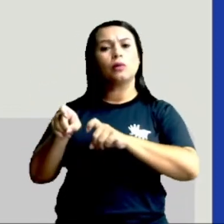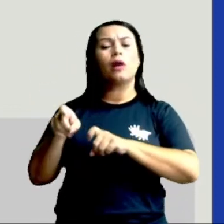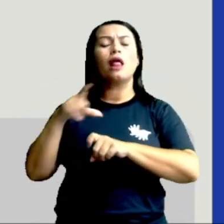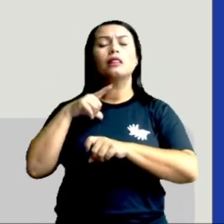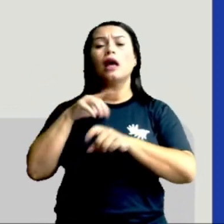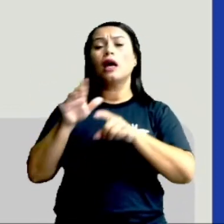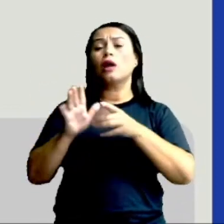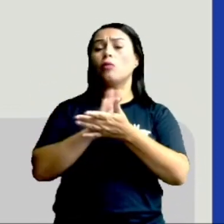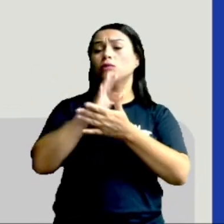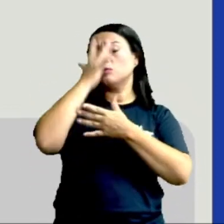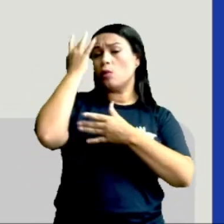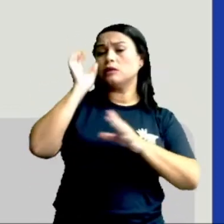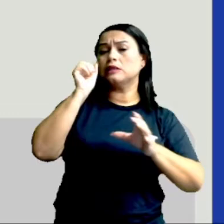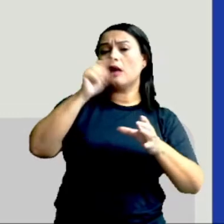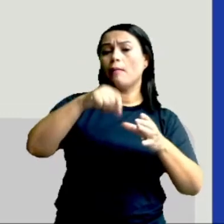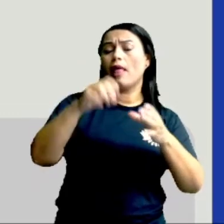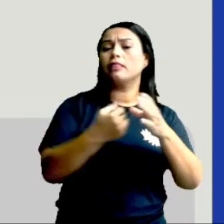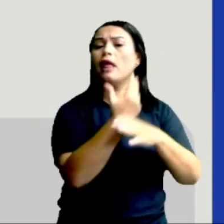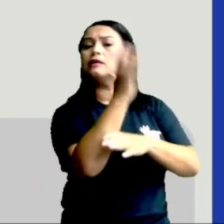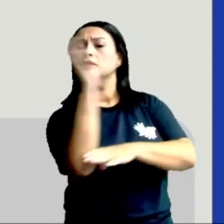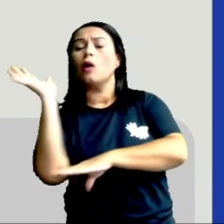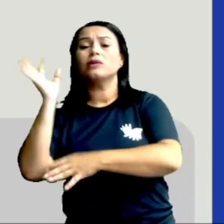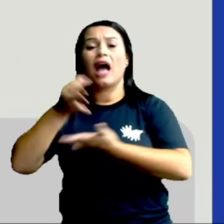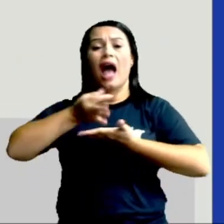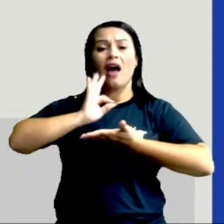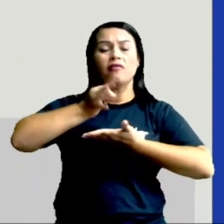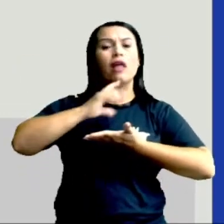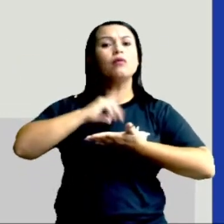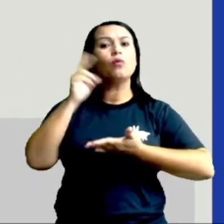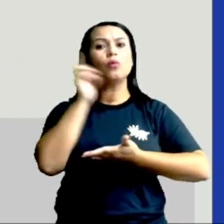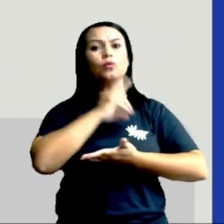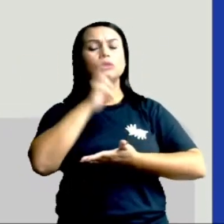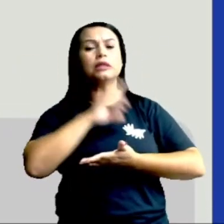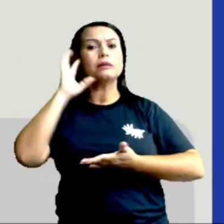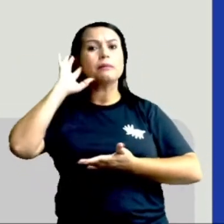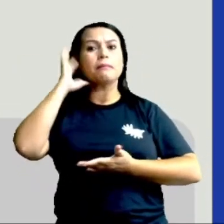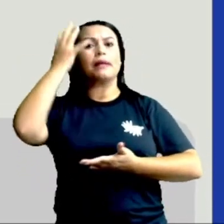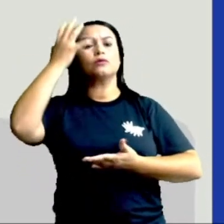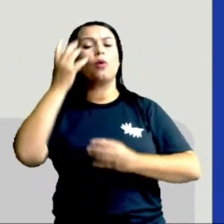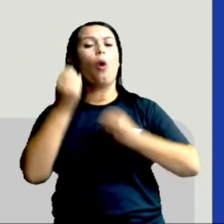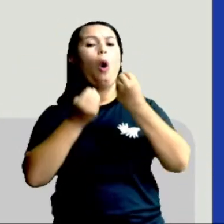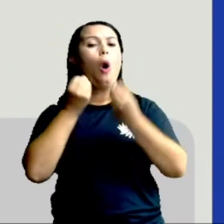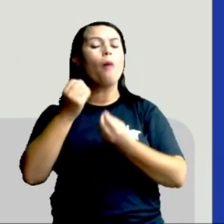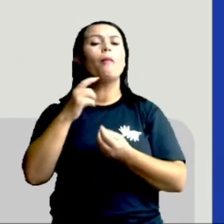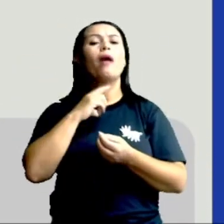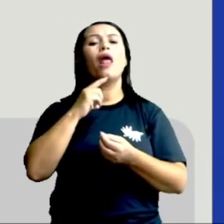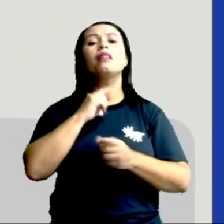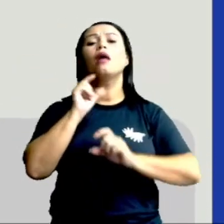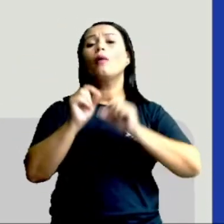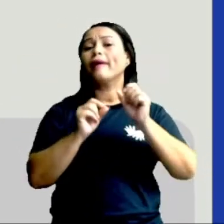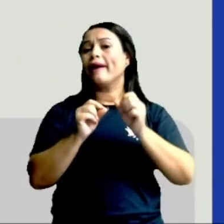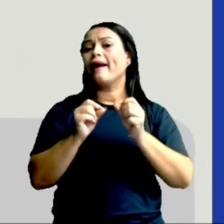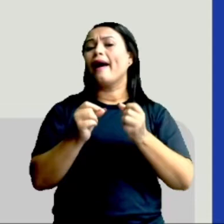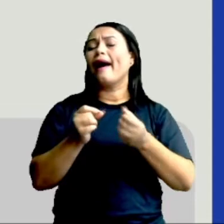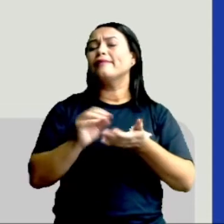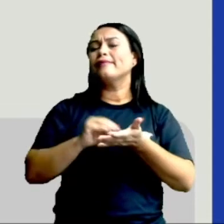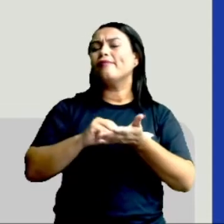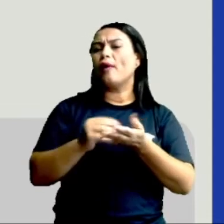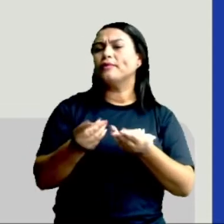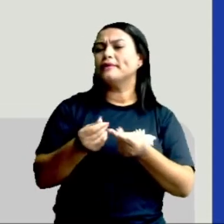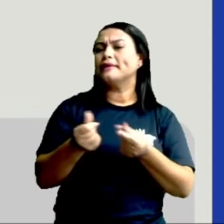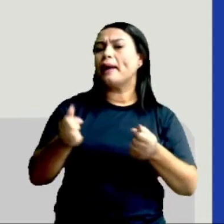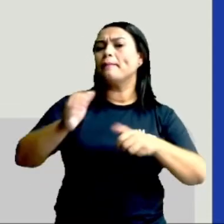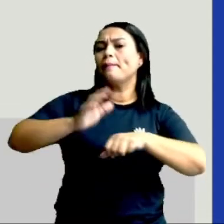os cafeicultores, tornou-se urgente buscar uma solução para o agravamento da carência dessa mão de